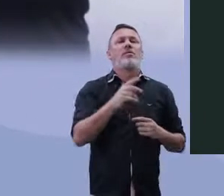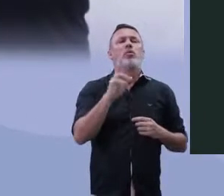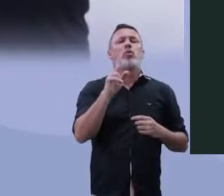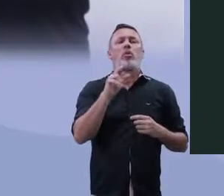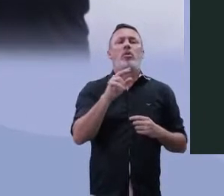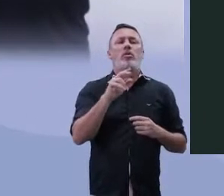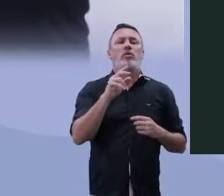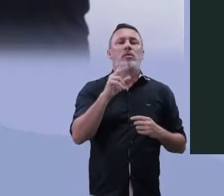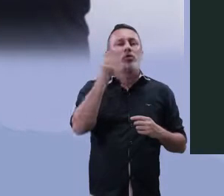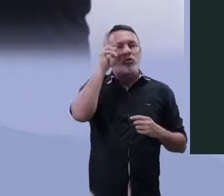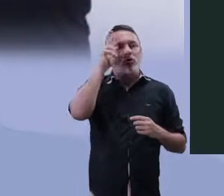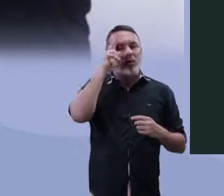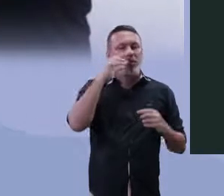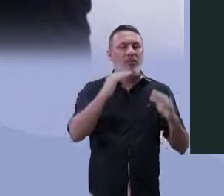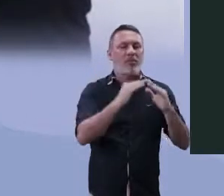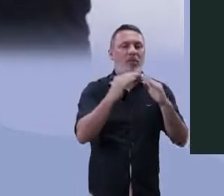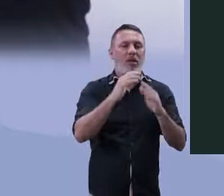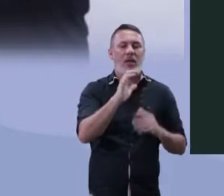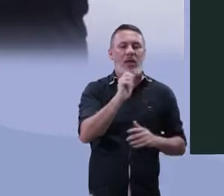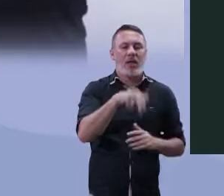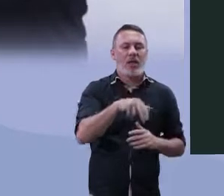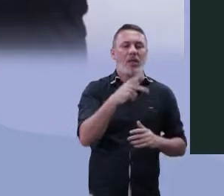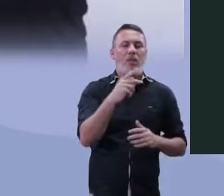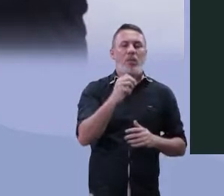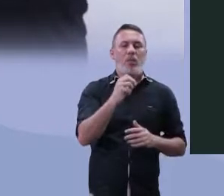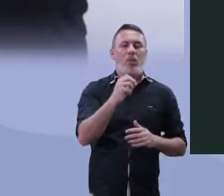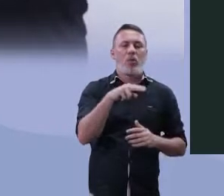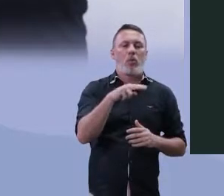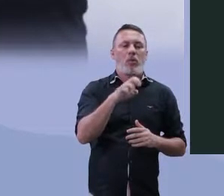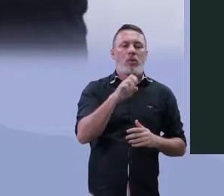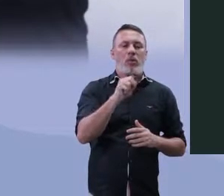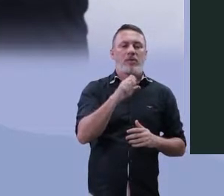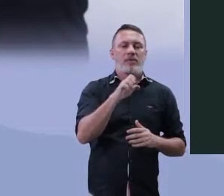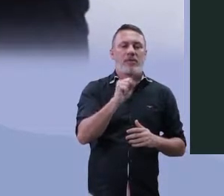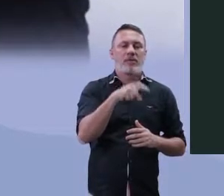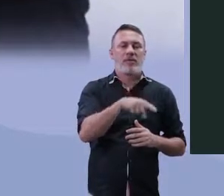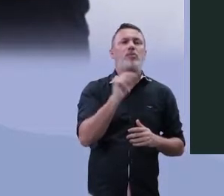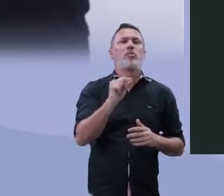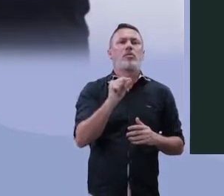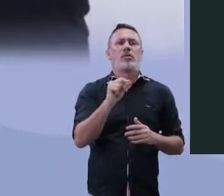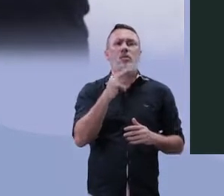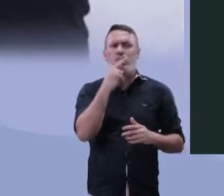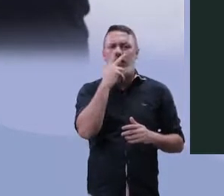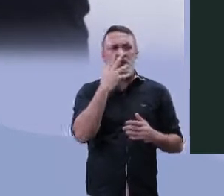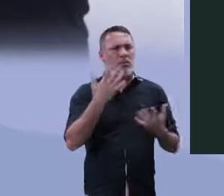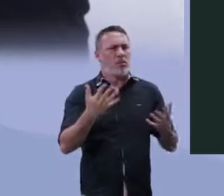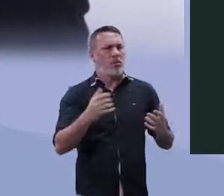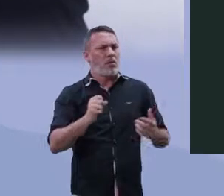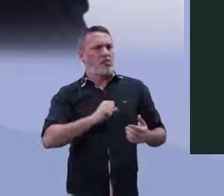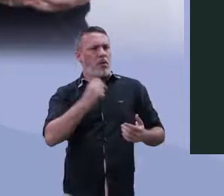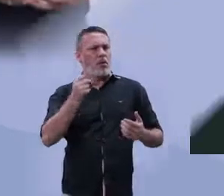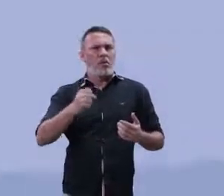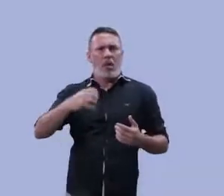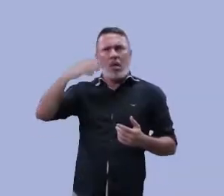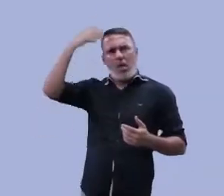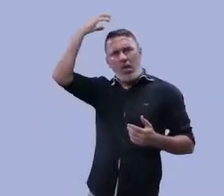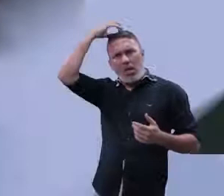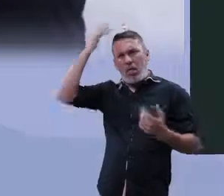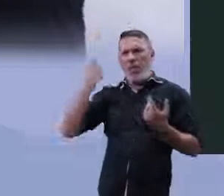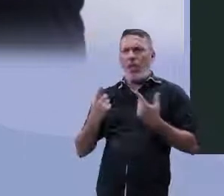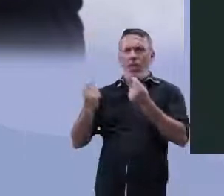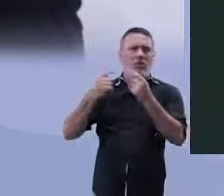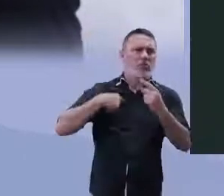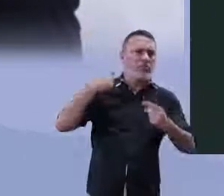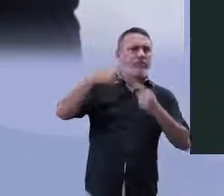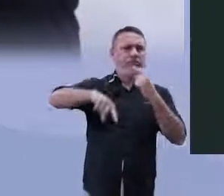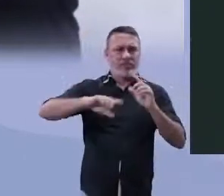situação de insatisfação dos camponeses que se reúnem de forma espontânea para combater a nobreza. Aí um